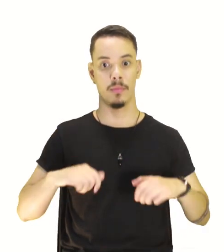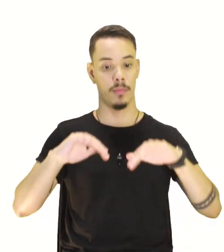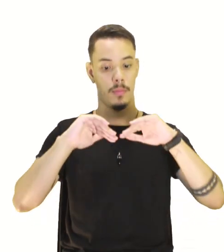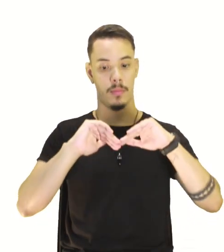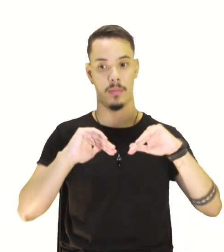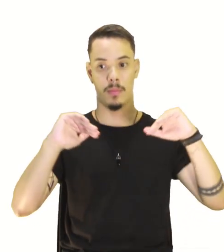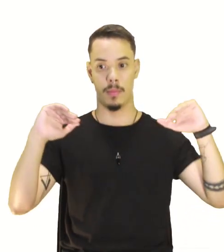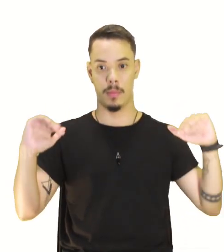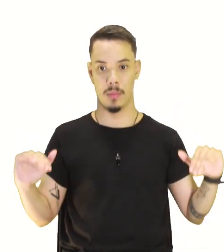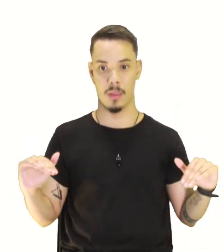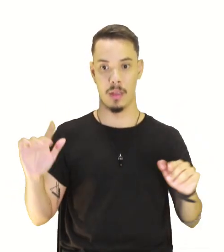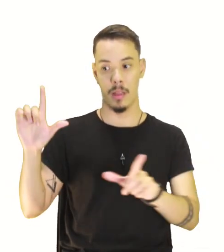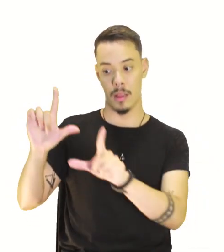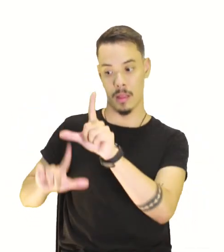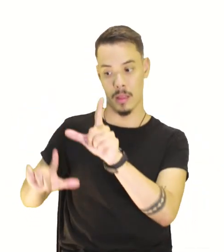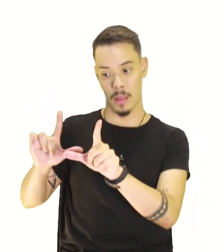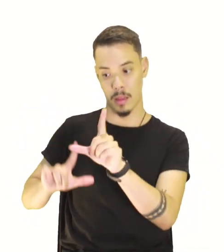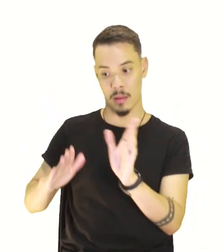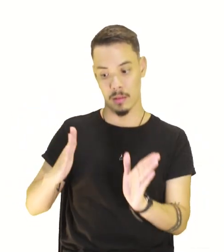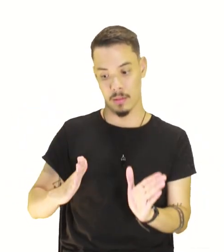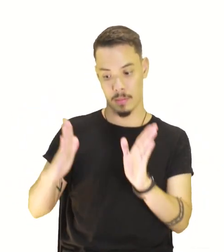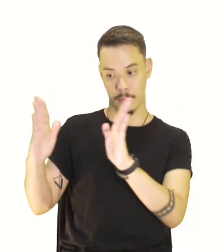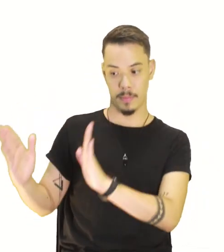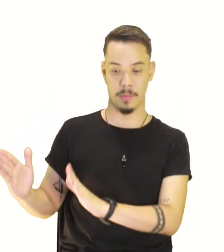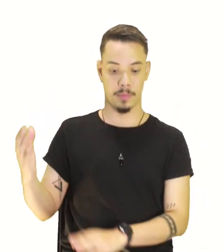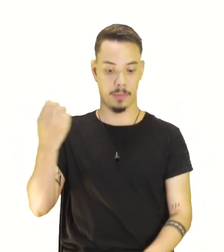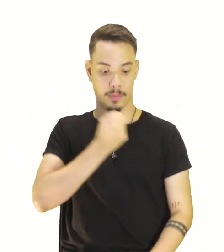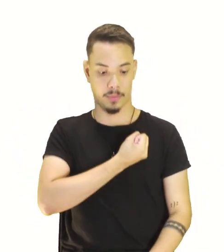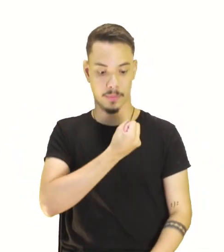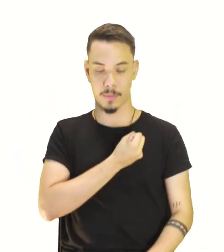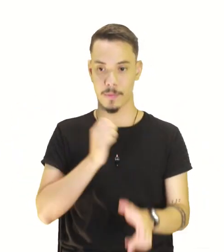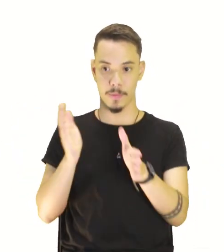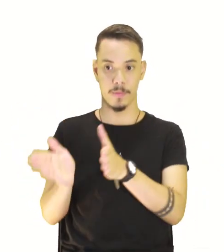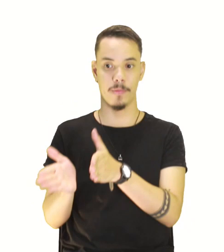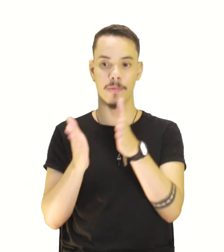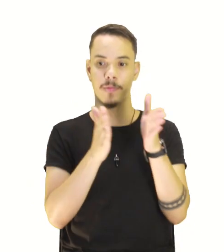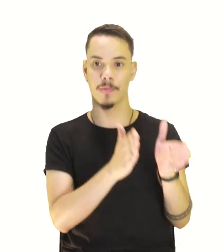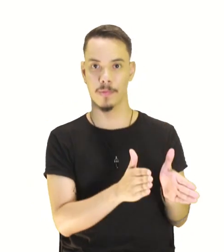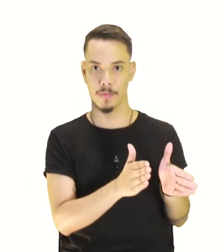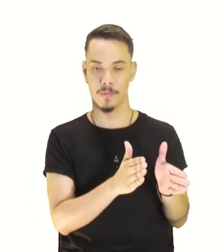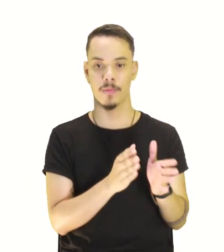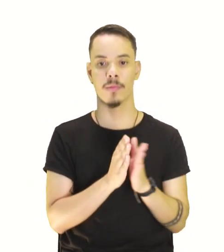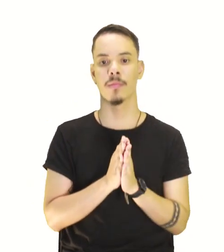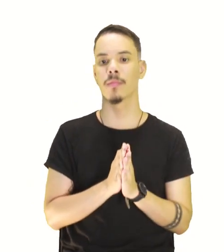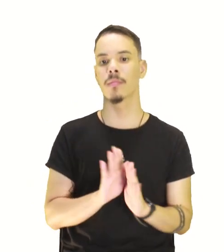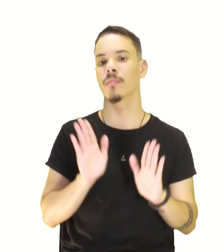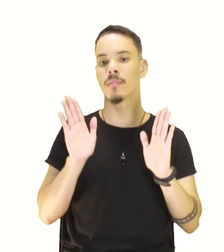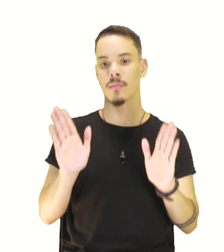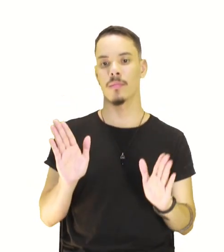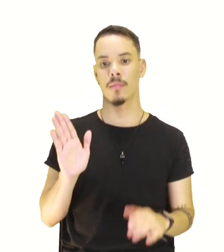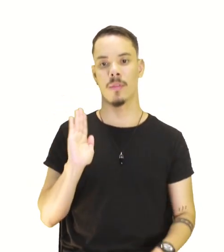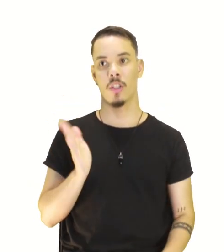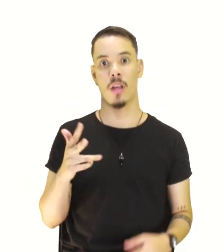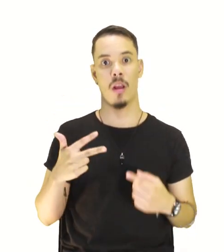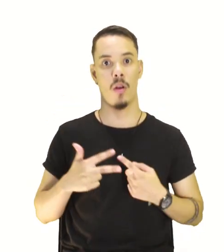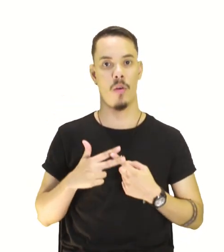em membros. Letras com números de um lado e números sozinhos do outro. Mas aí nessa linha aqui a gente já dá uma consertada, né? Dá uma invertida aí para ficar